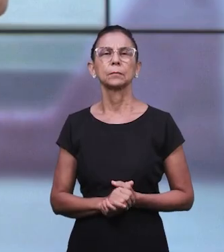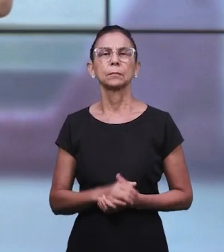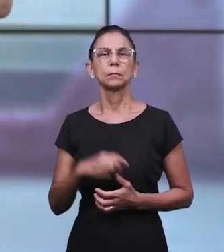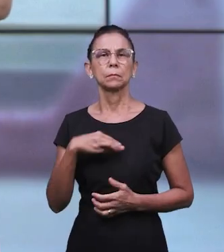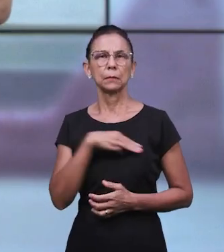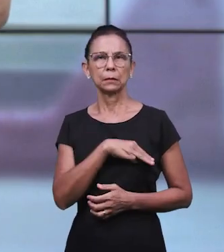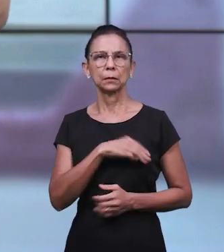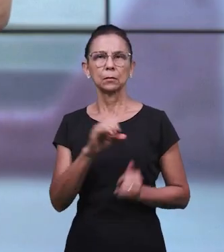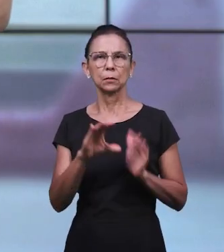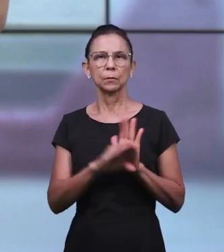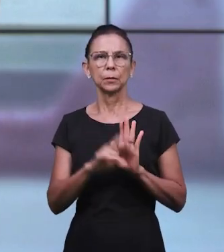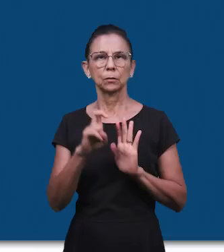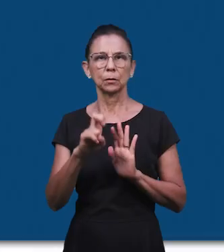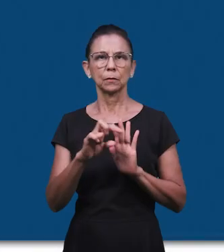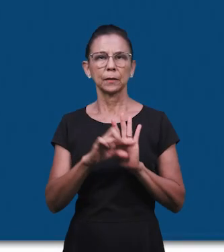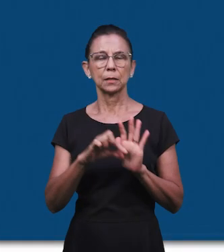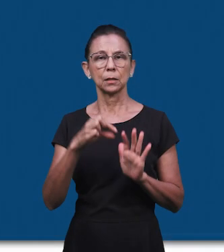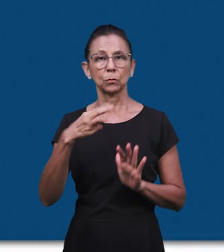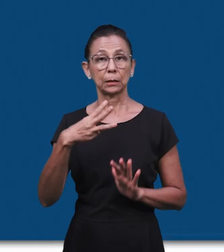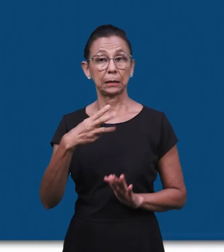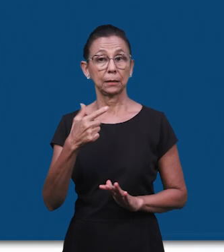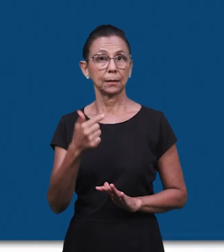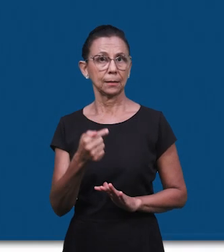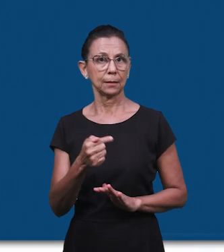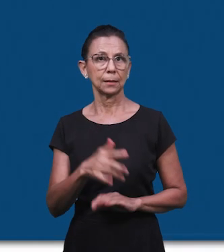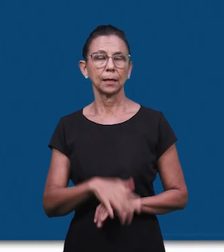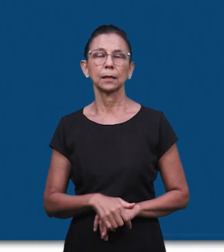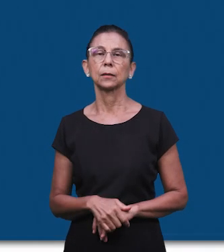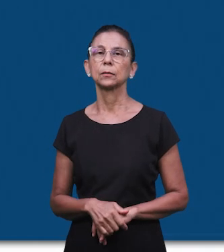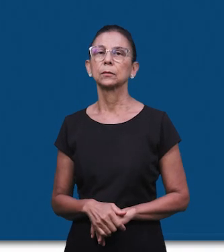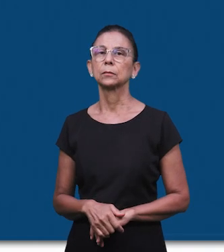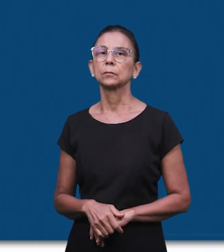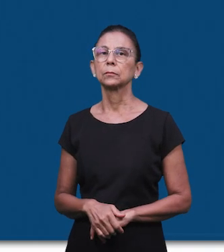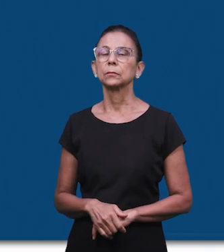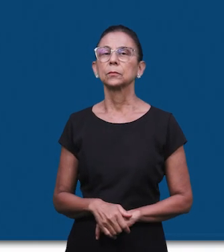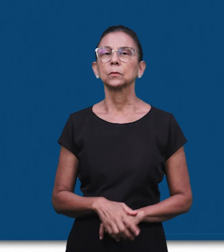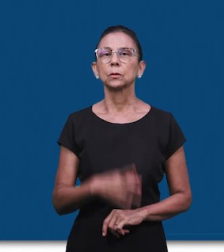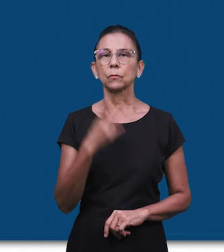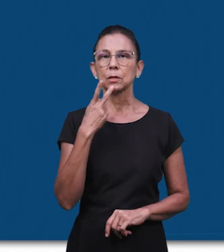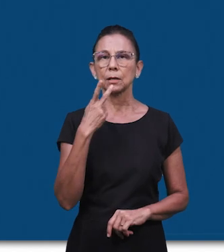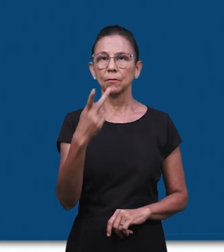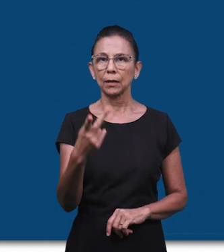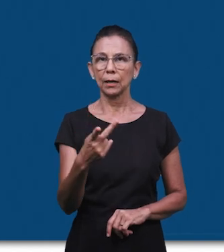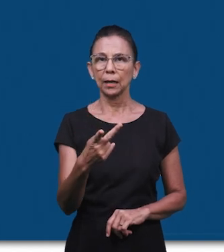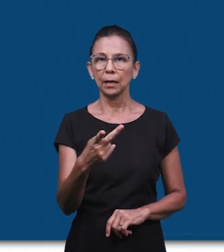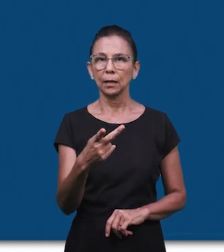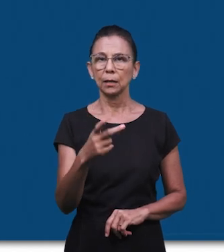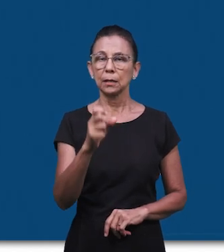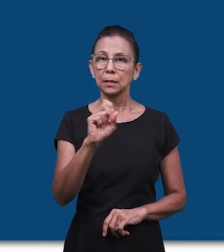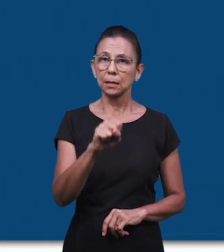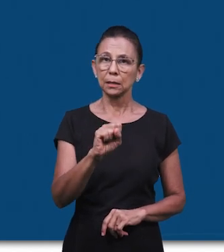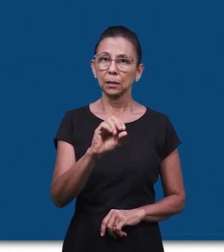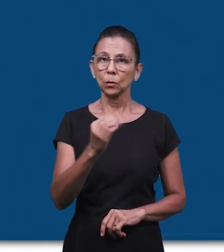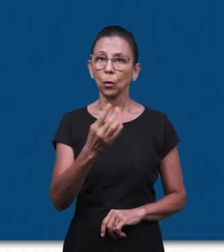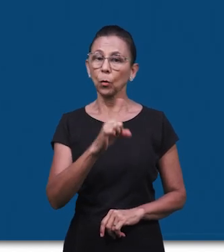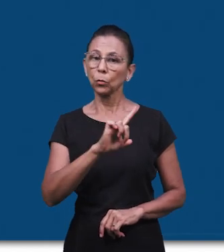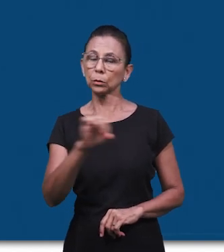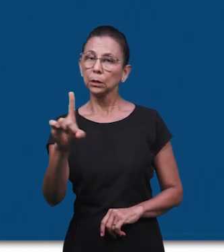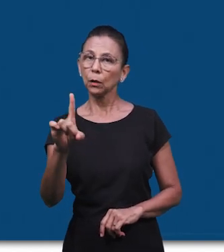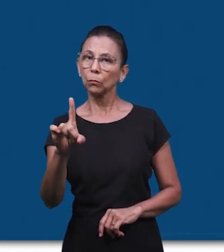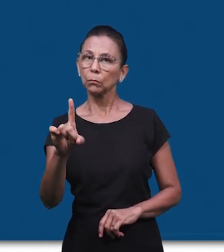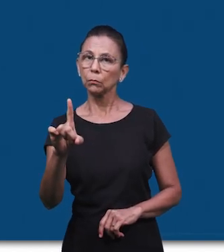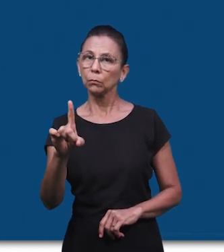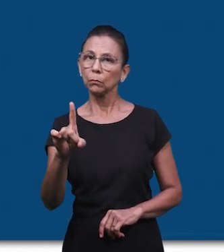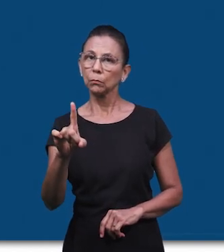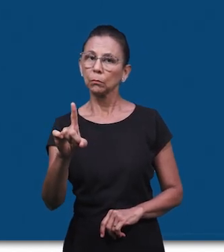capítulo 5, versículo 37. Seja, porém, o vosso falar sim, sim, não, não, porque o que